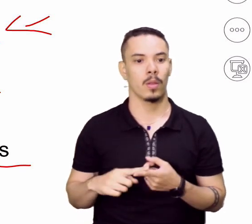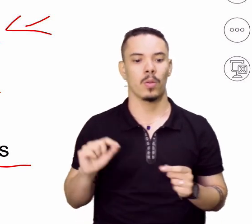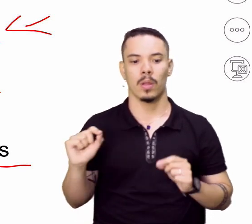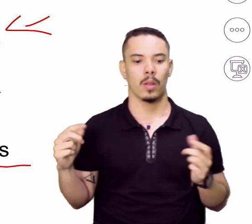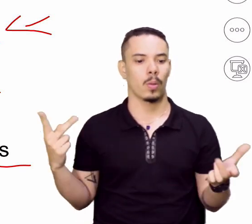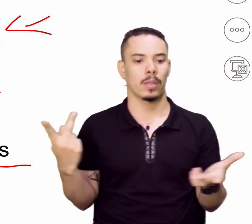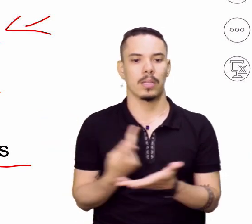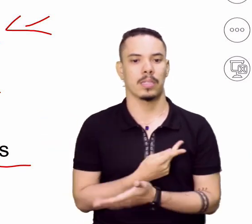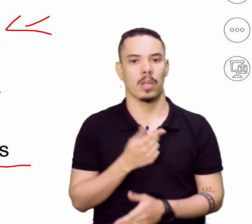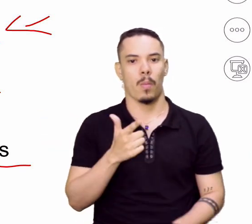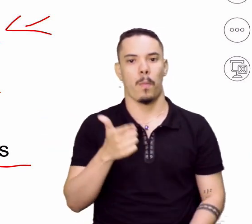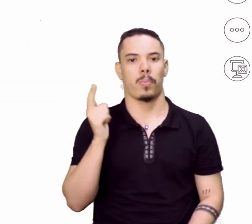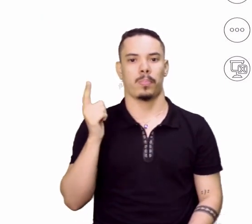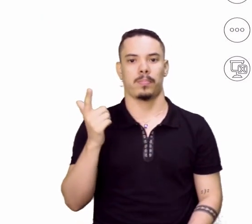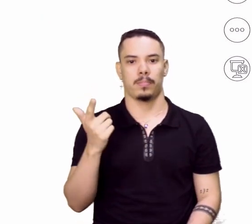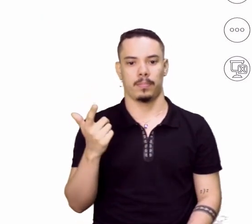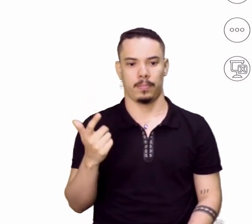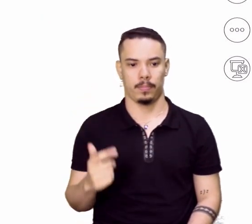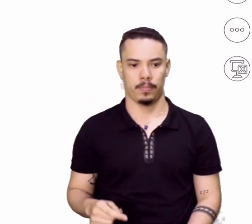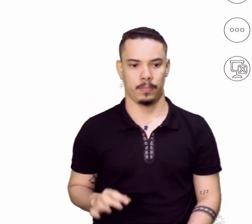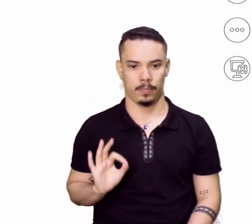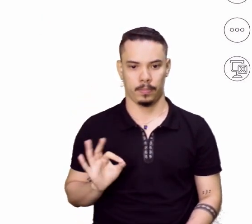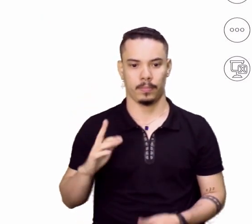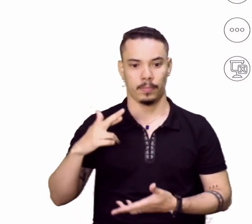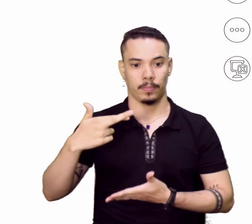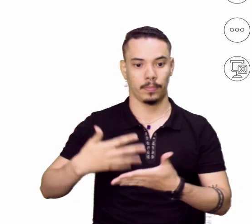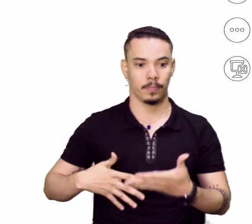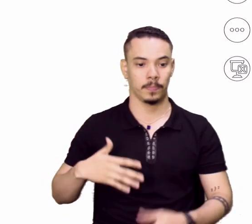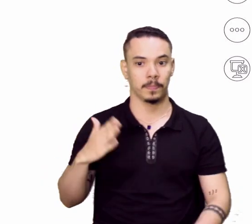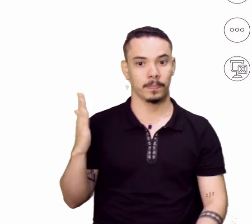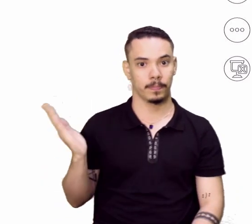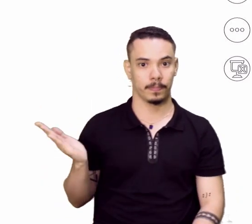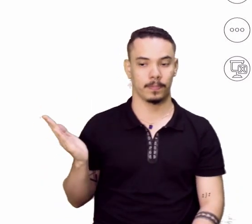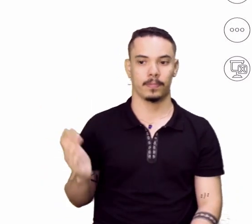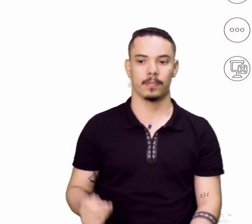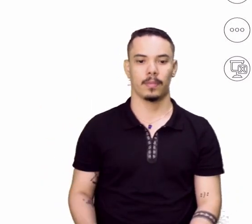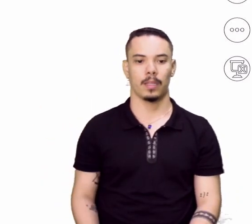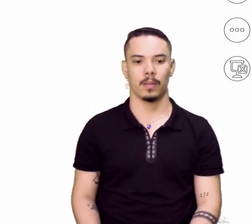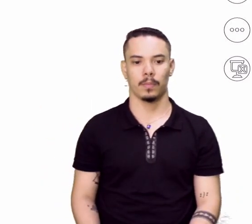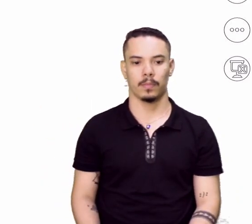assassinato foi cometido. Fica aí para vocês as nossas referências.